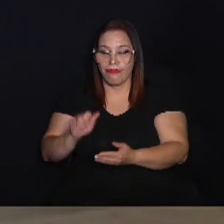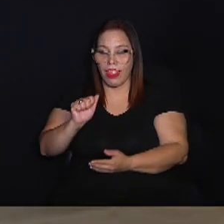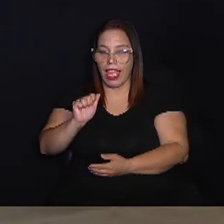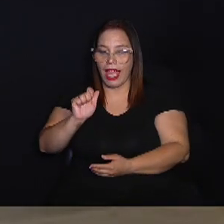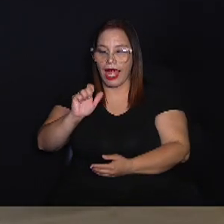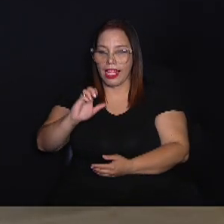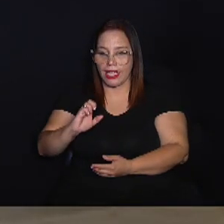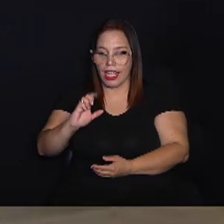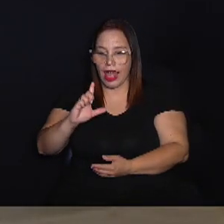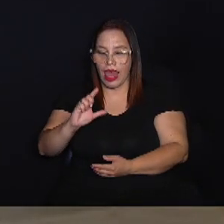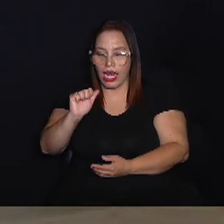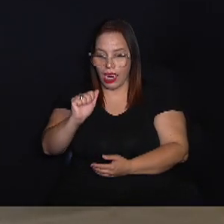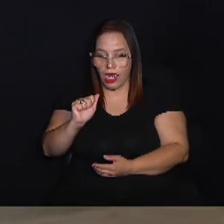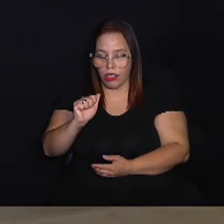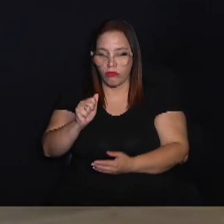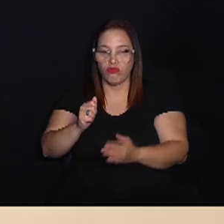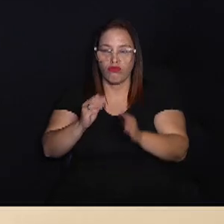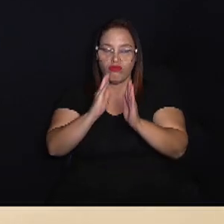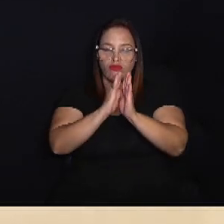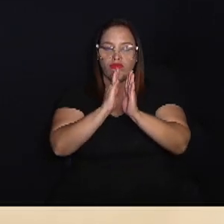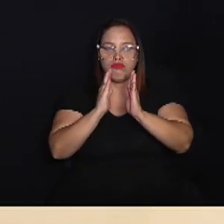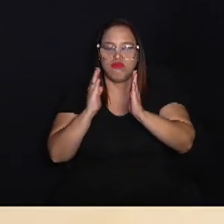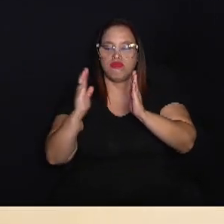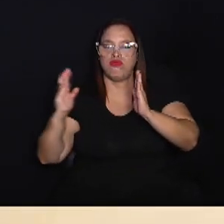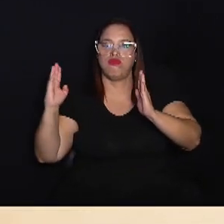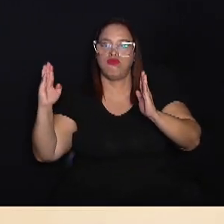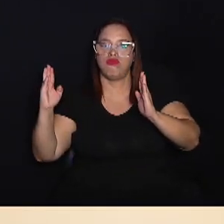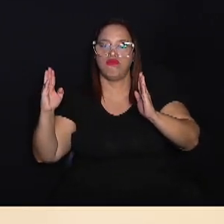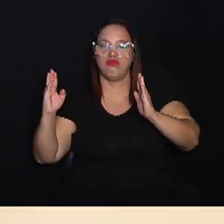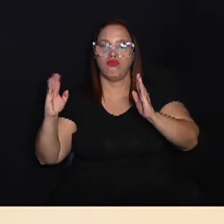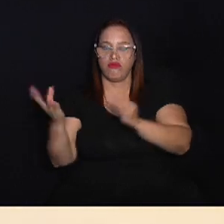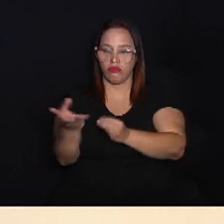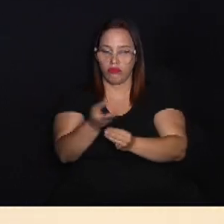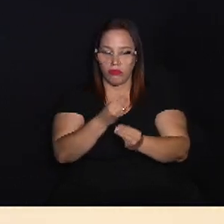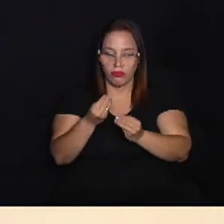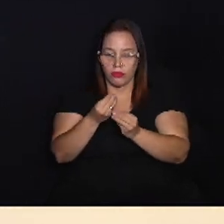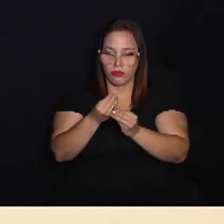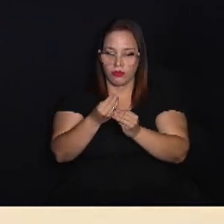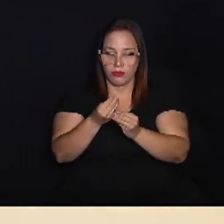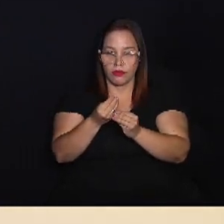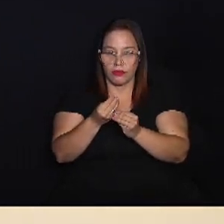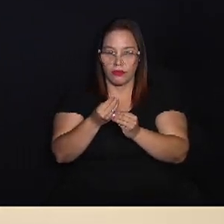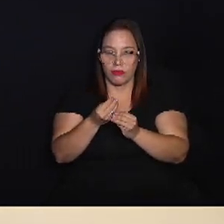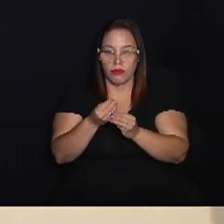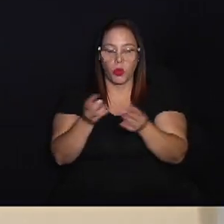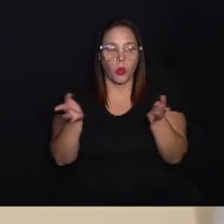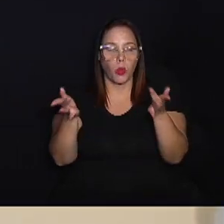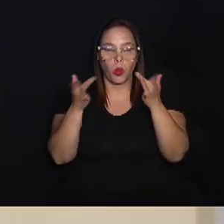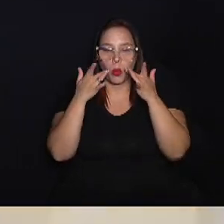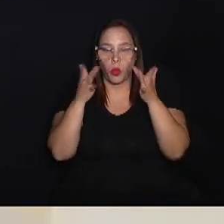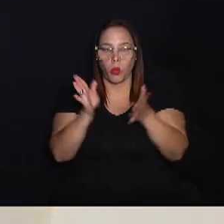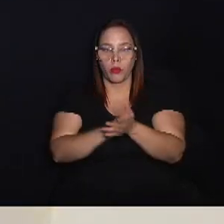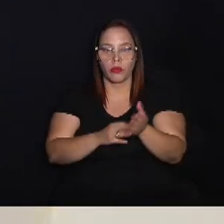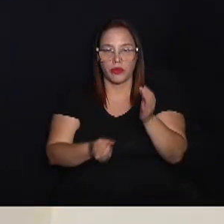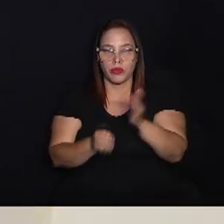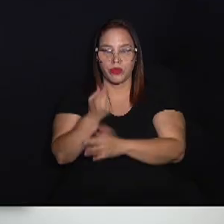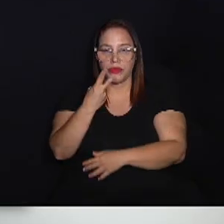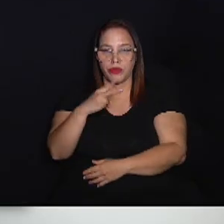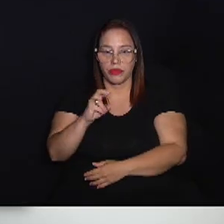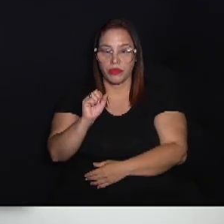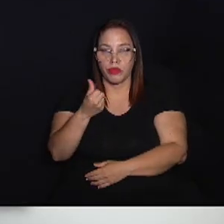ACLA ainda conta com uma biblioteca e a Galeria de Artes Tomás Perina, criada em